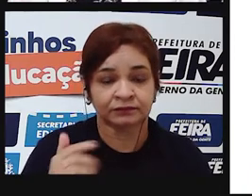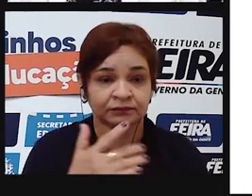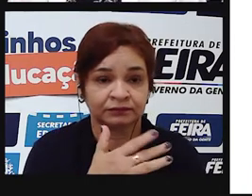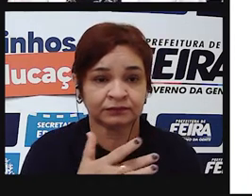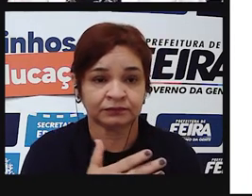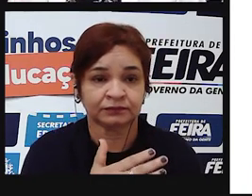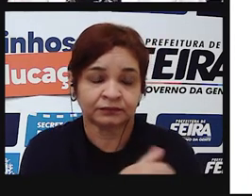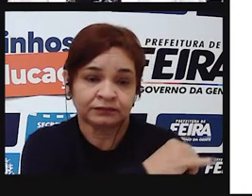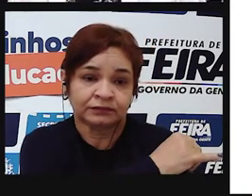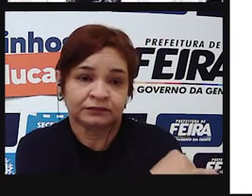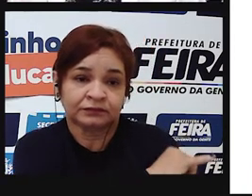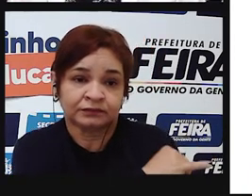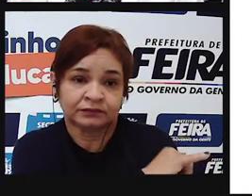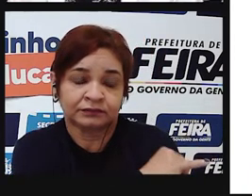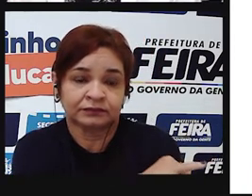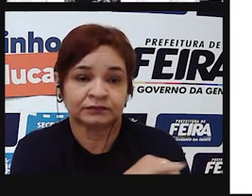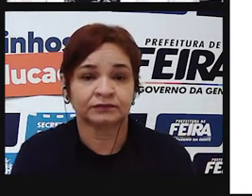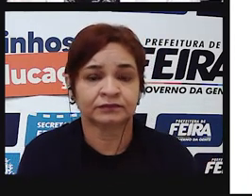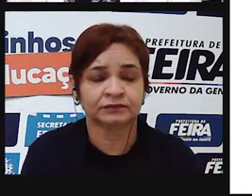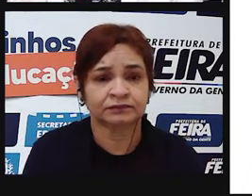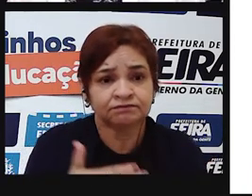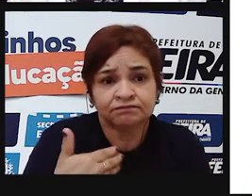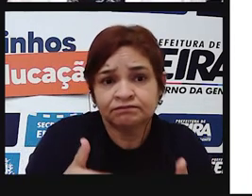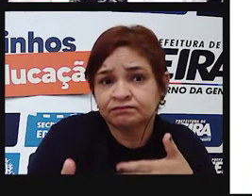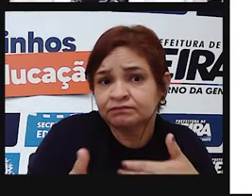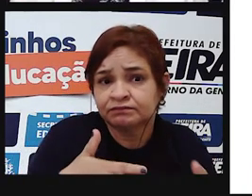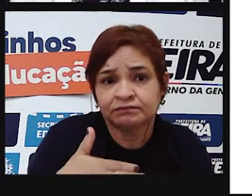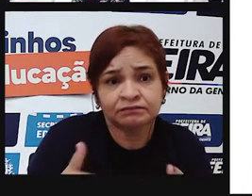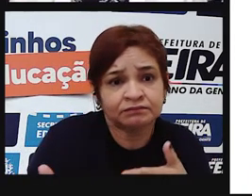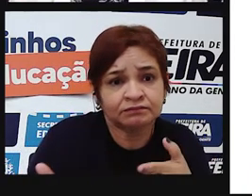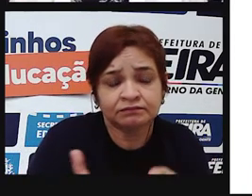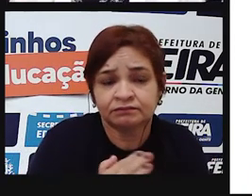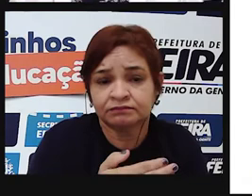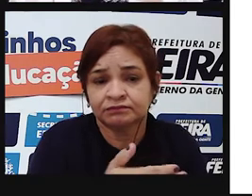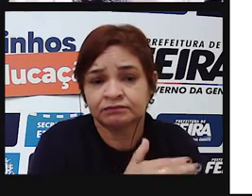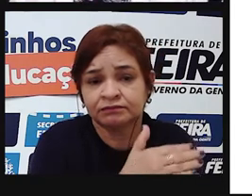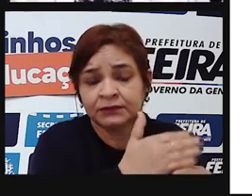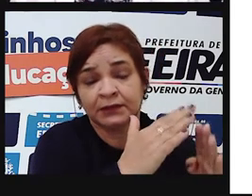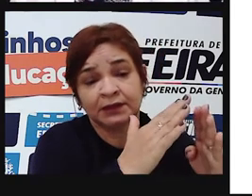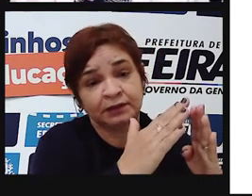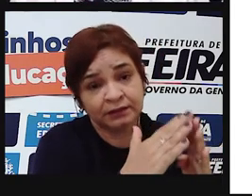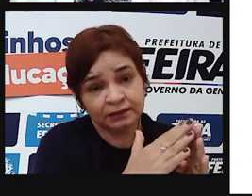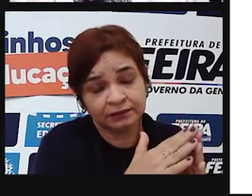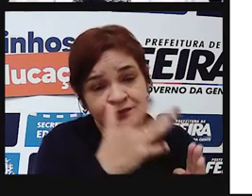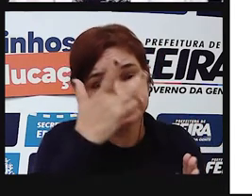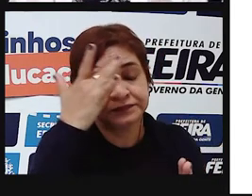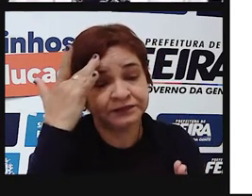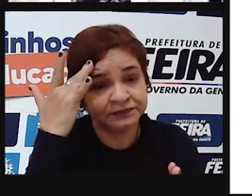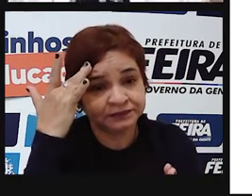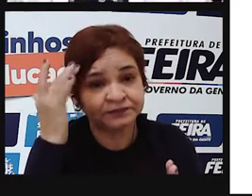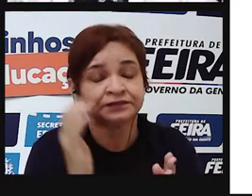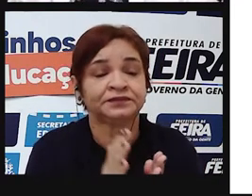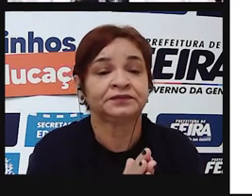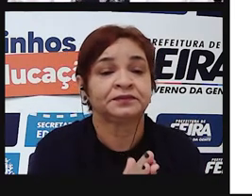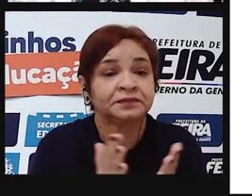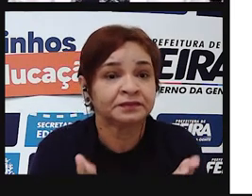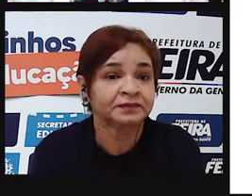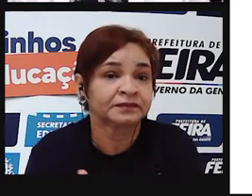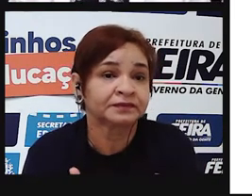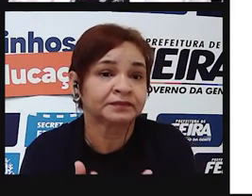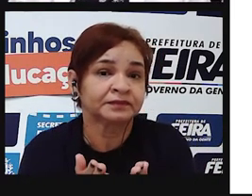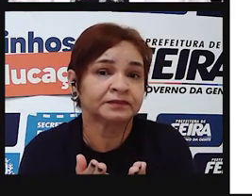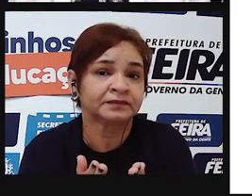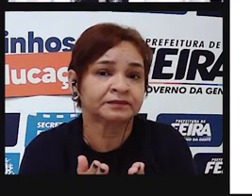de Janeiro, daquela época, não se preocupava em construir casas para os pobres, e que isso era